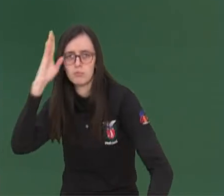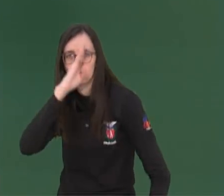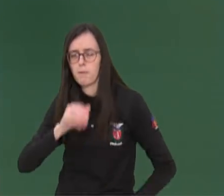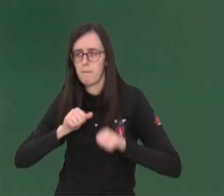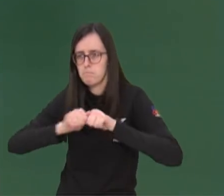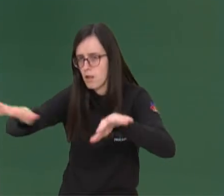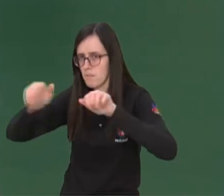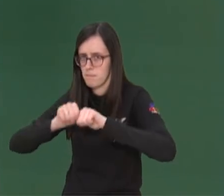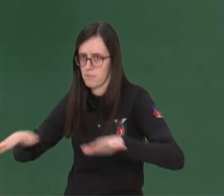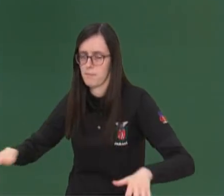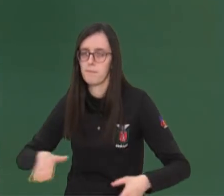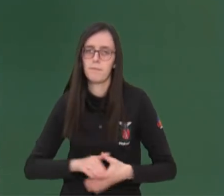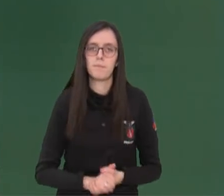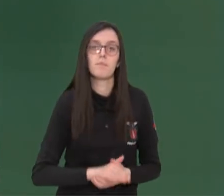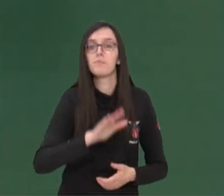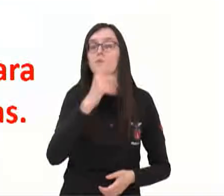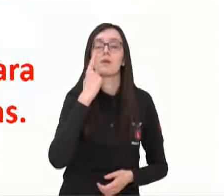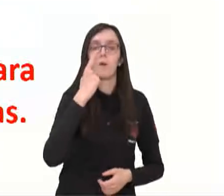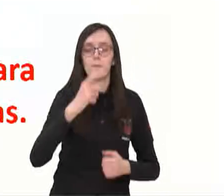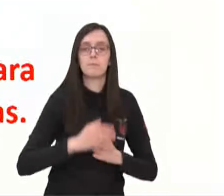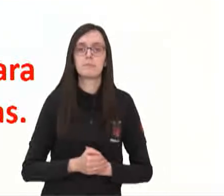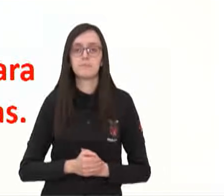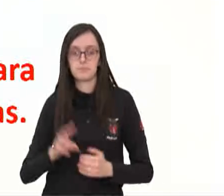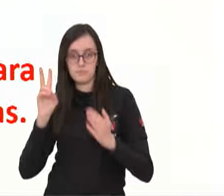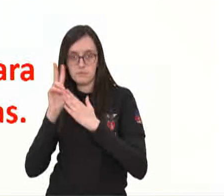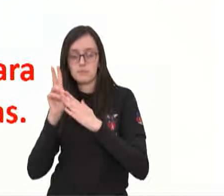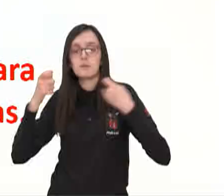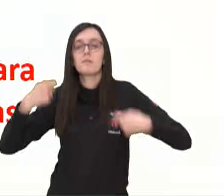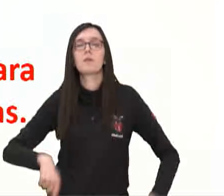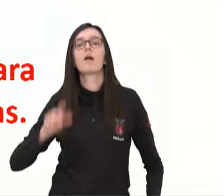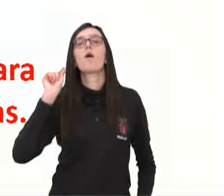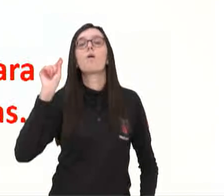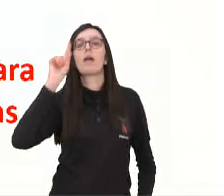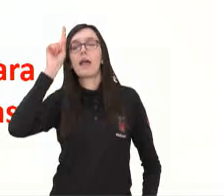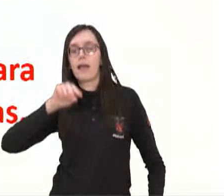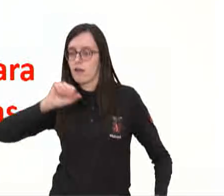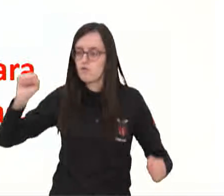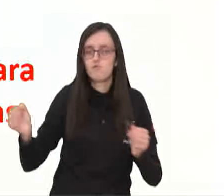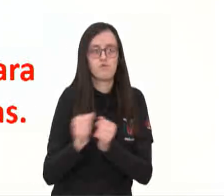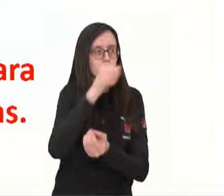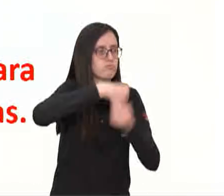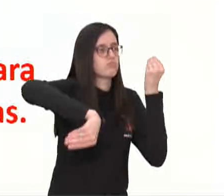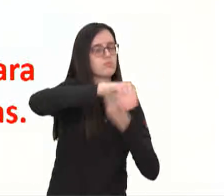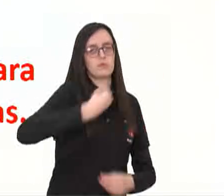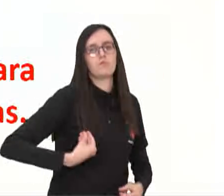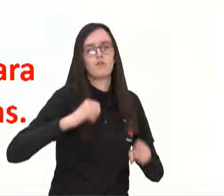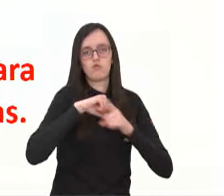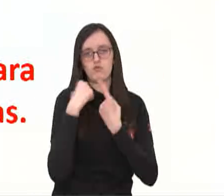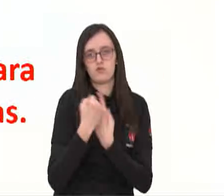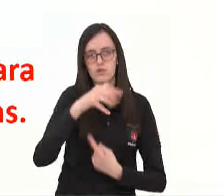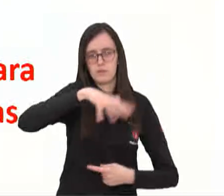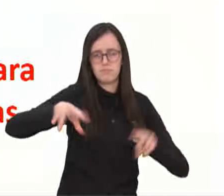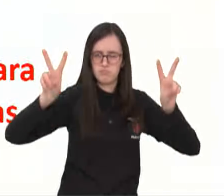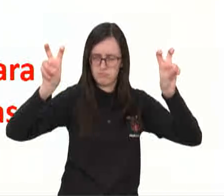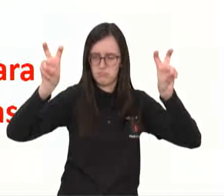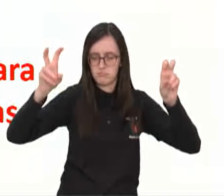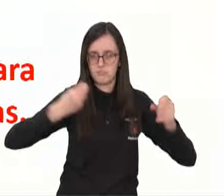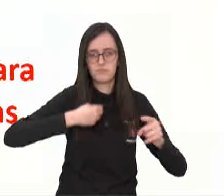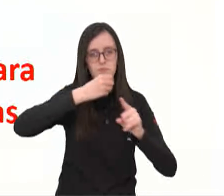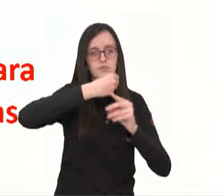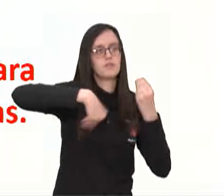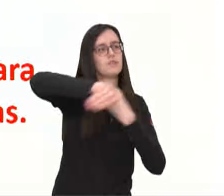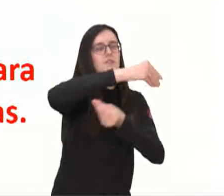brasileira, tudo isso. Então, o indígena deveria ser incorporado ao mundo civilizado, aí, entre aspas, a